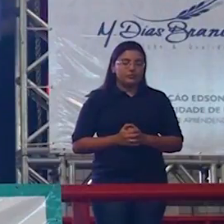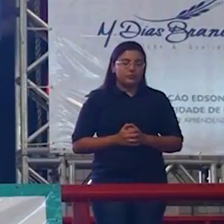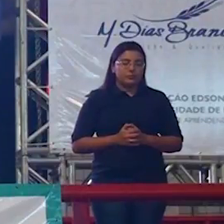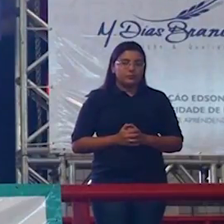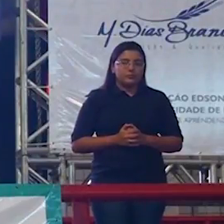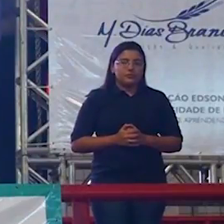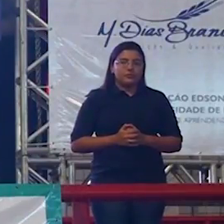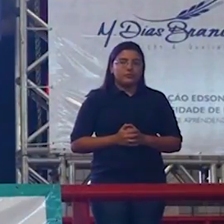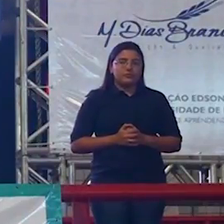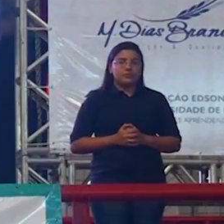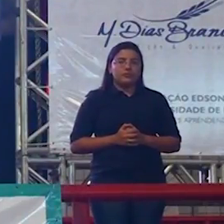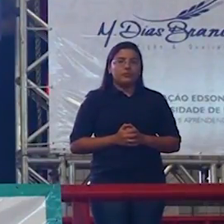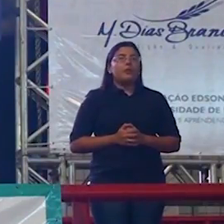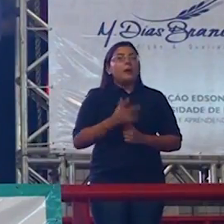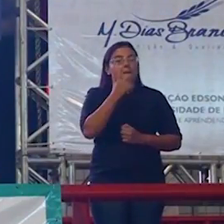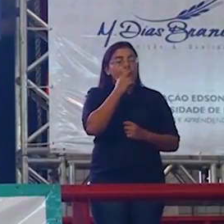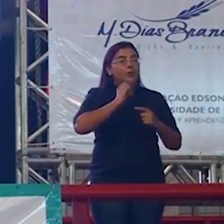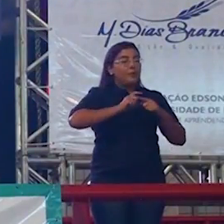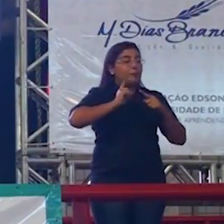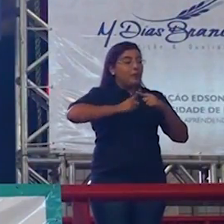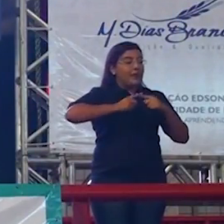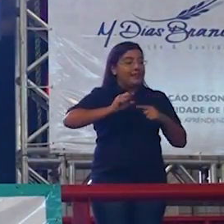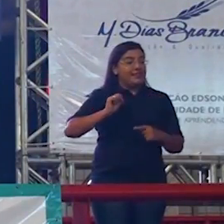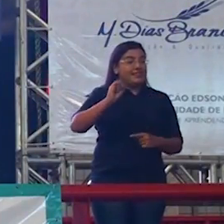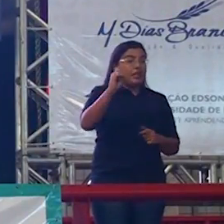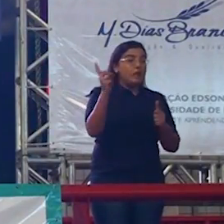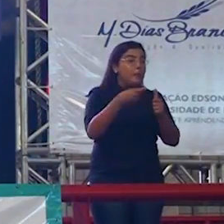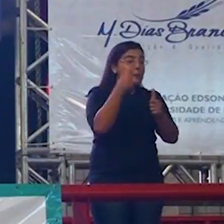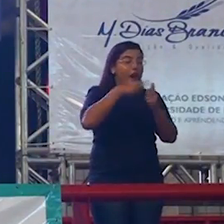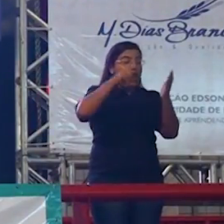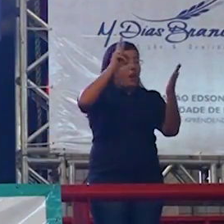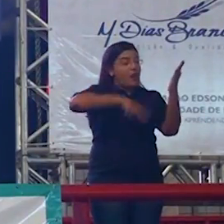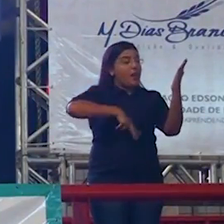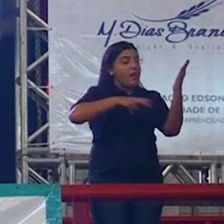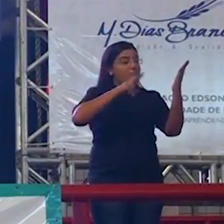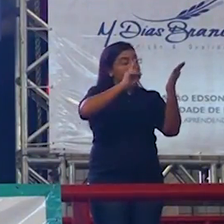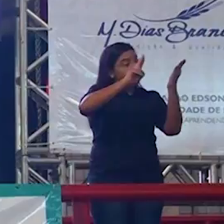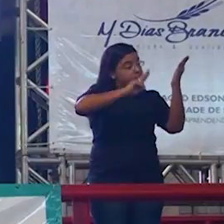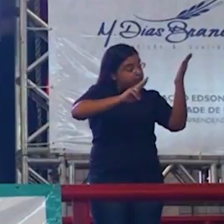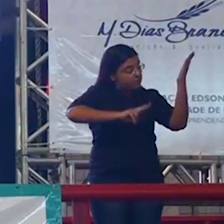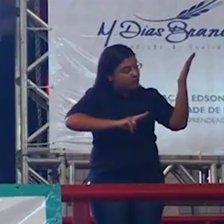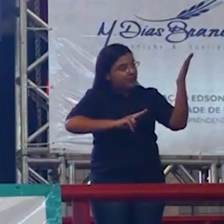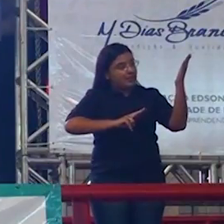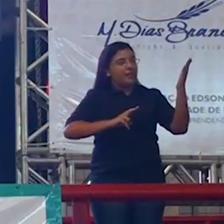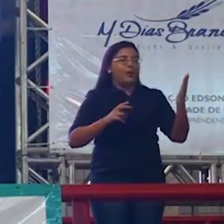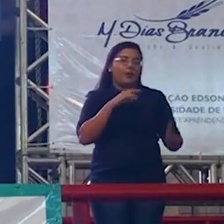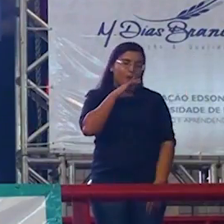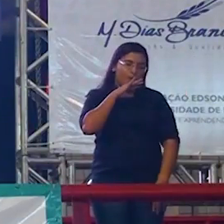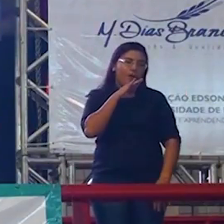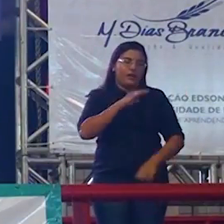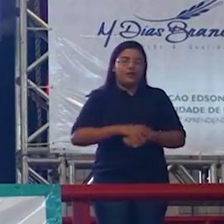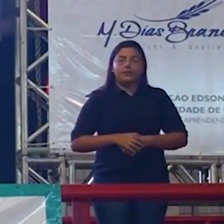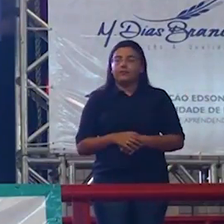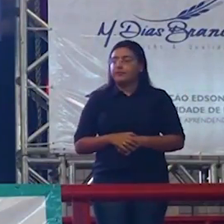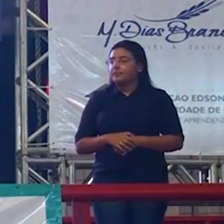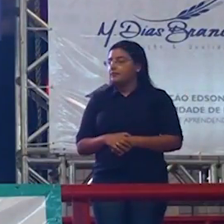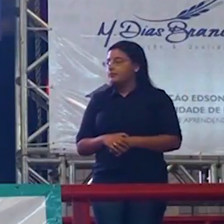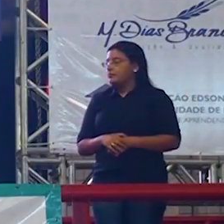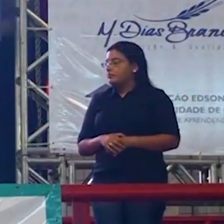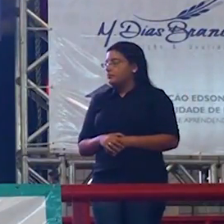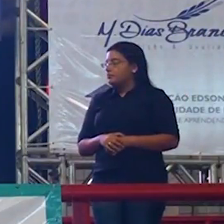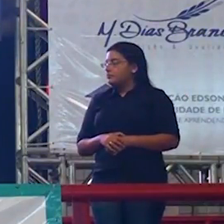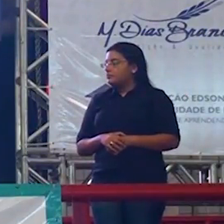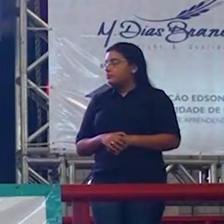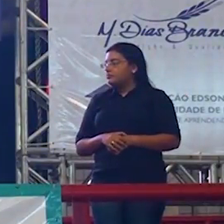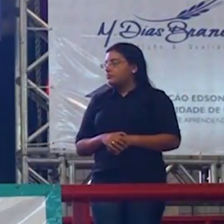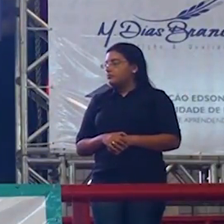preste, porque grifa quase tudo que tem lá. E quem grifa tudo não grifa nada. O dia de você grifar é quando for ler por uma segunda